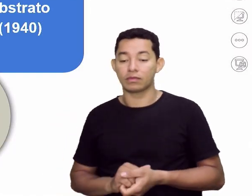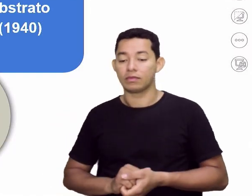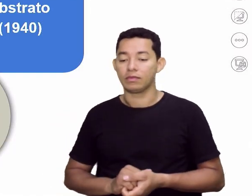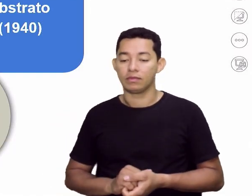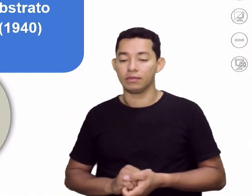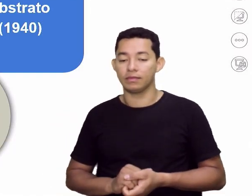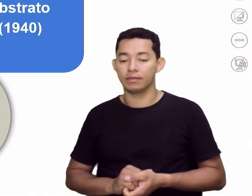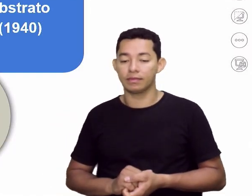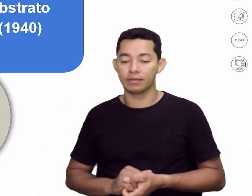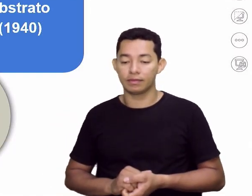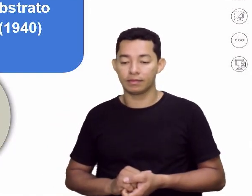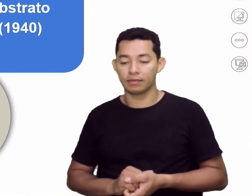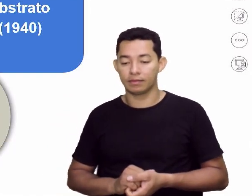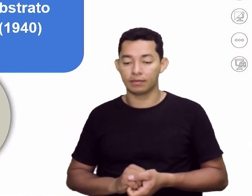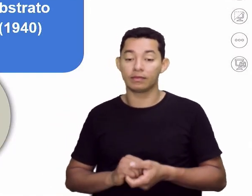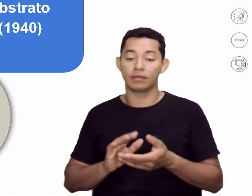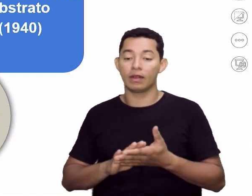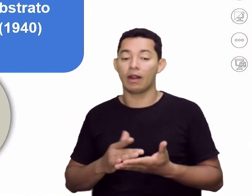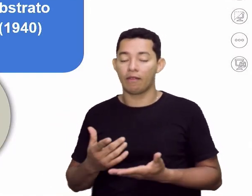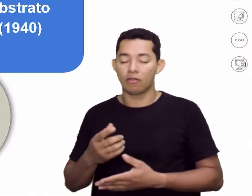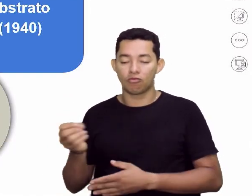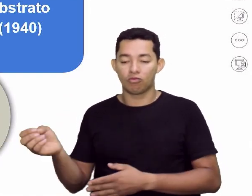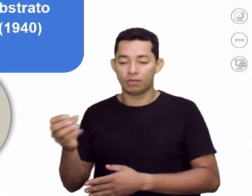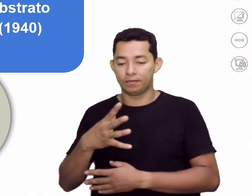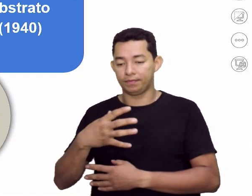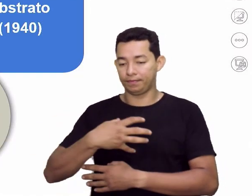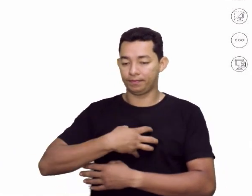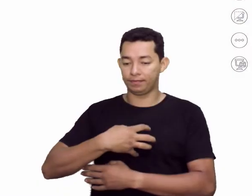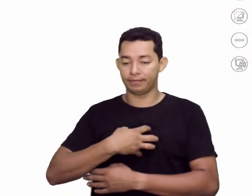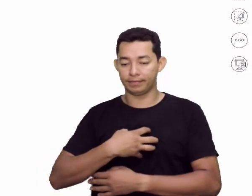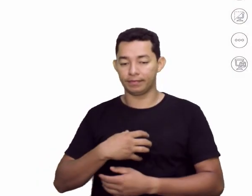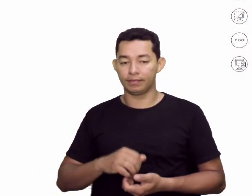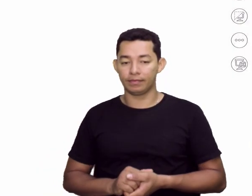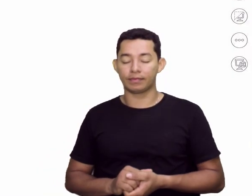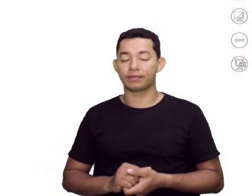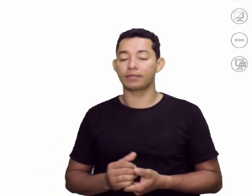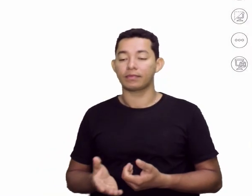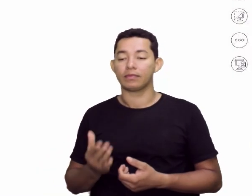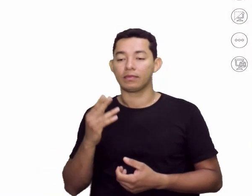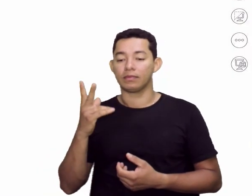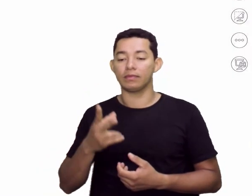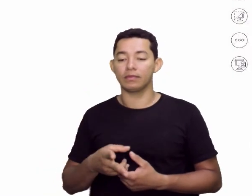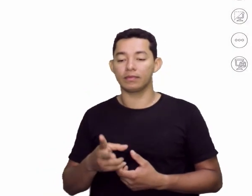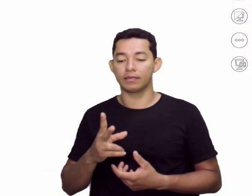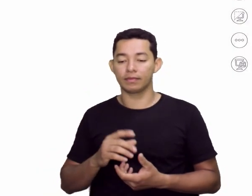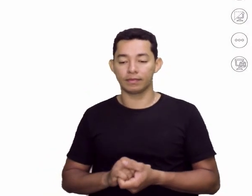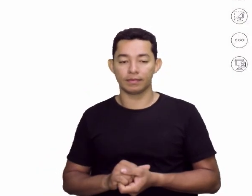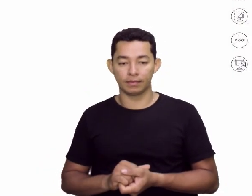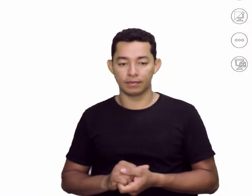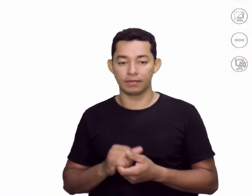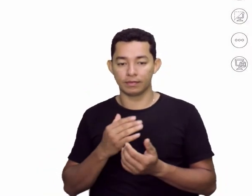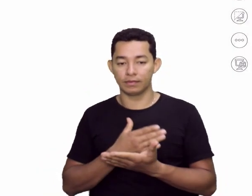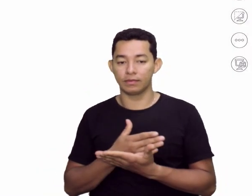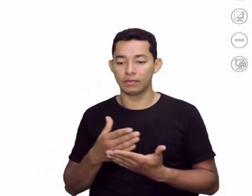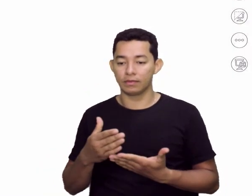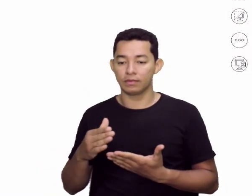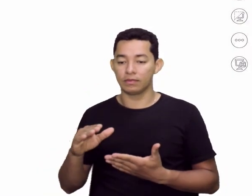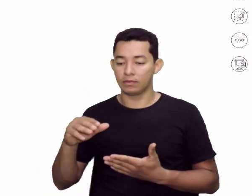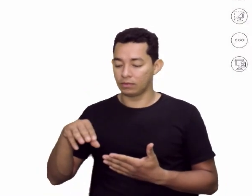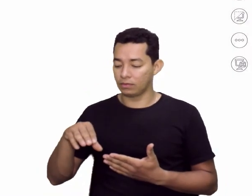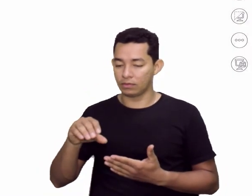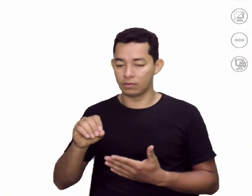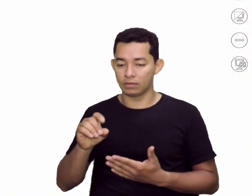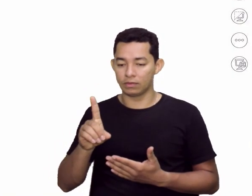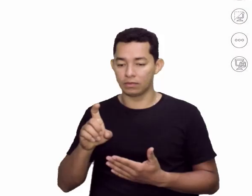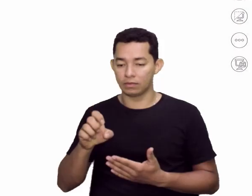dando uma nuance nova, né? Então vamos seguir. Vamos começar com o modernismo.